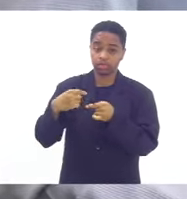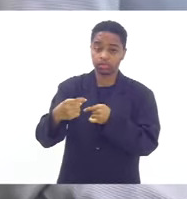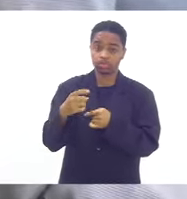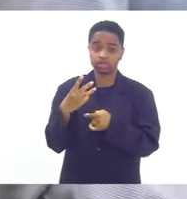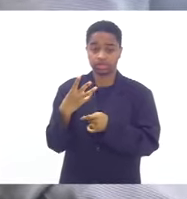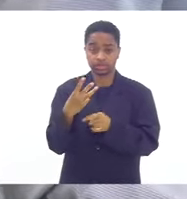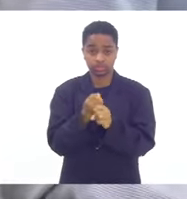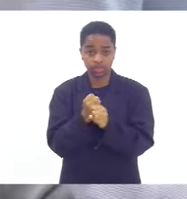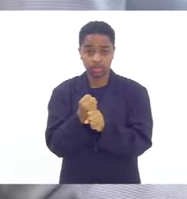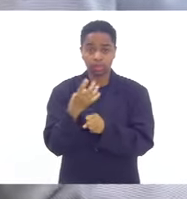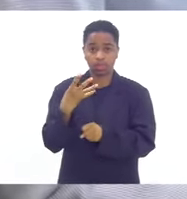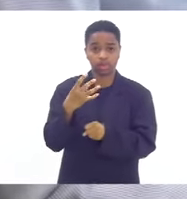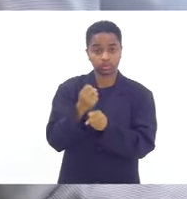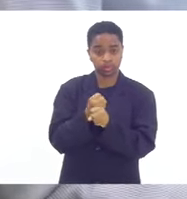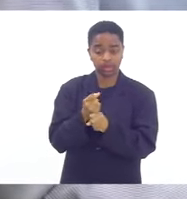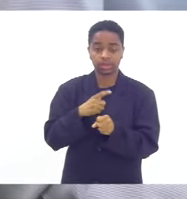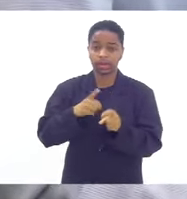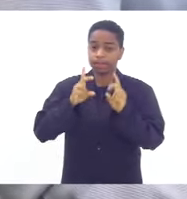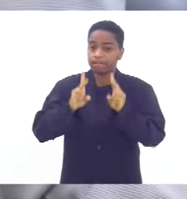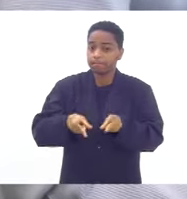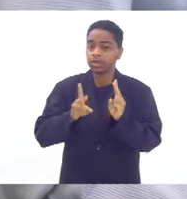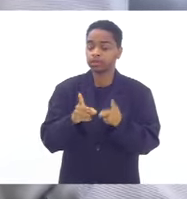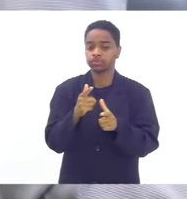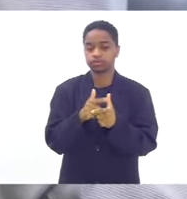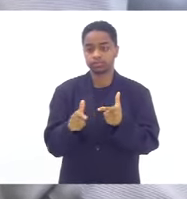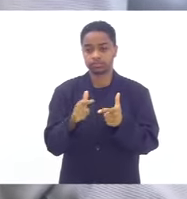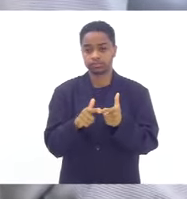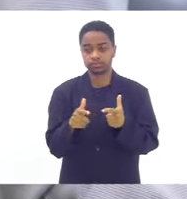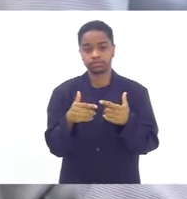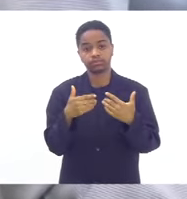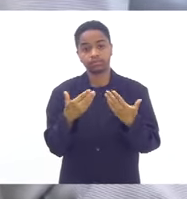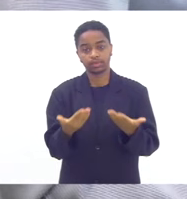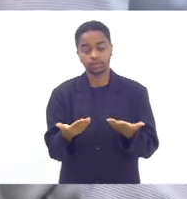novo operador vai estar com o mesmo problema. Então,